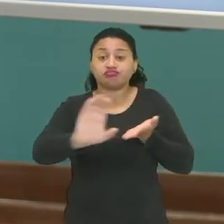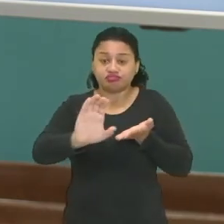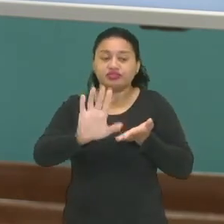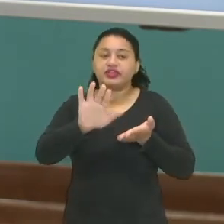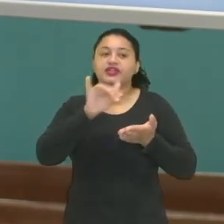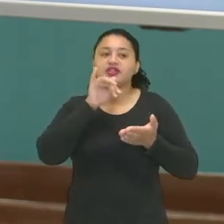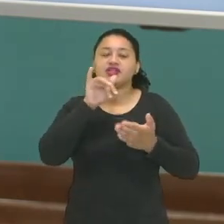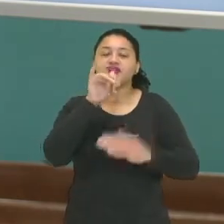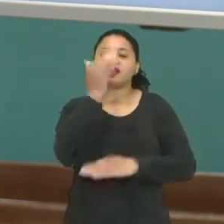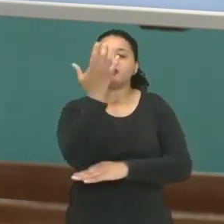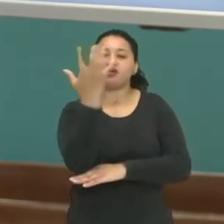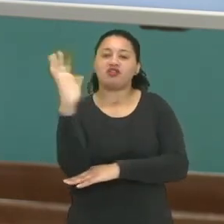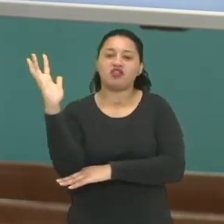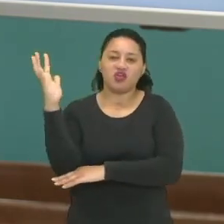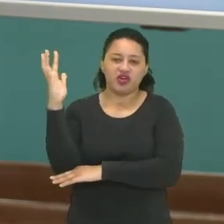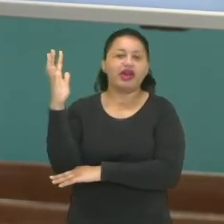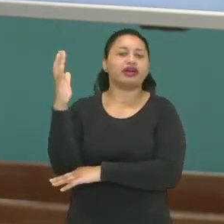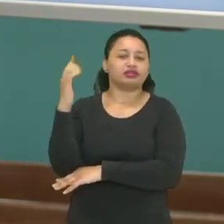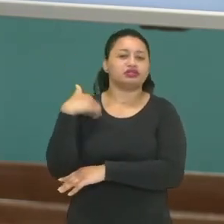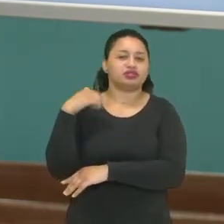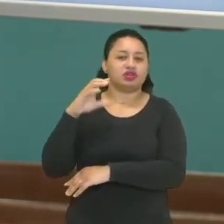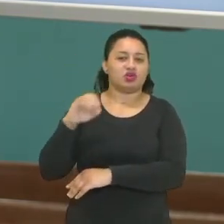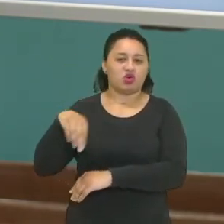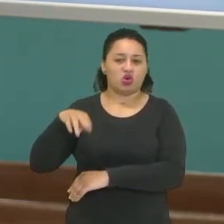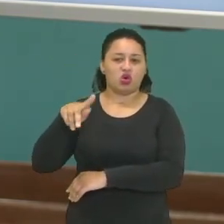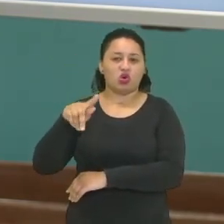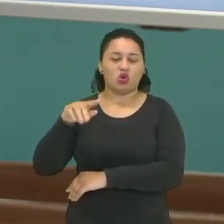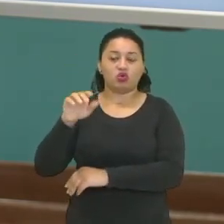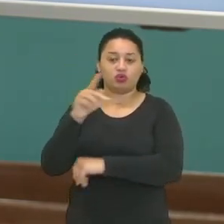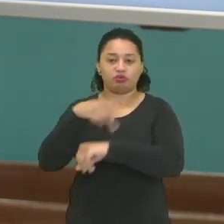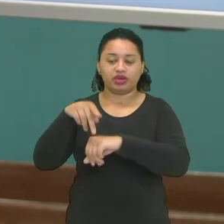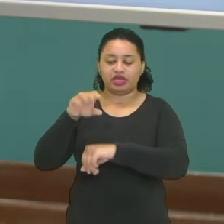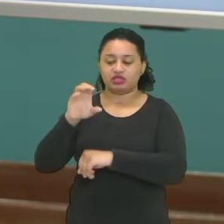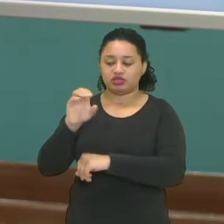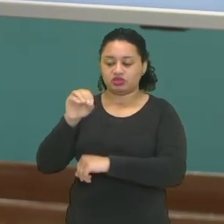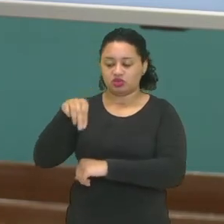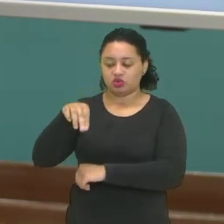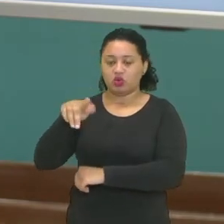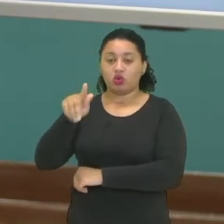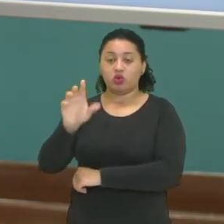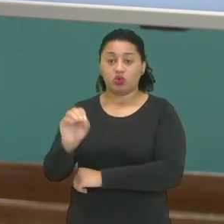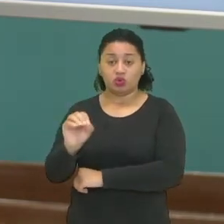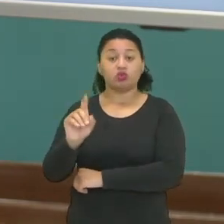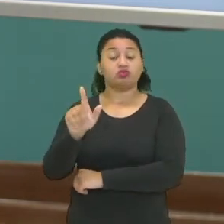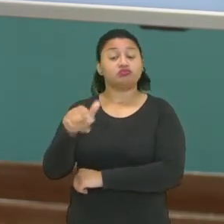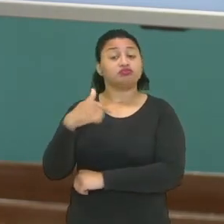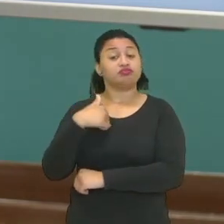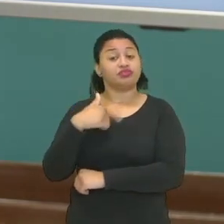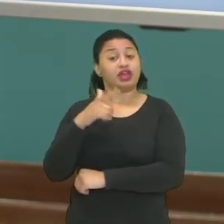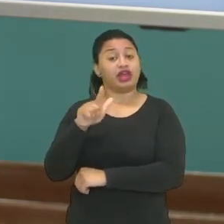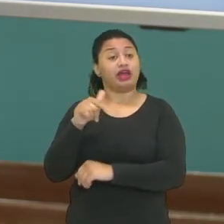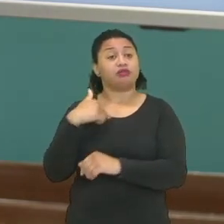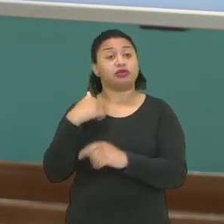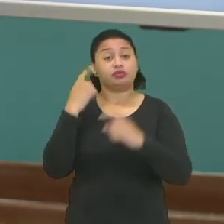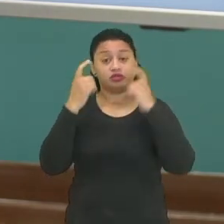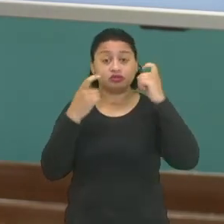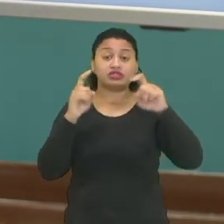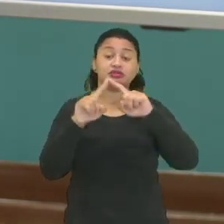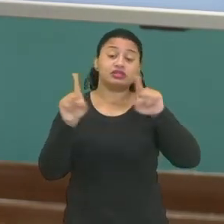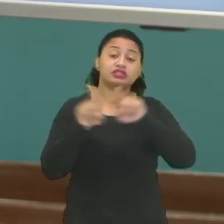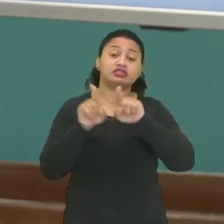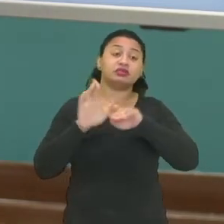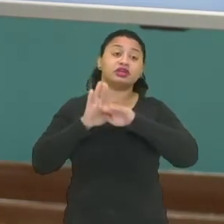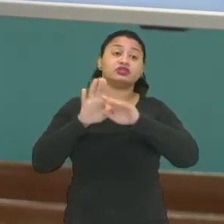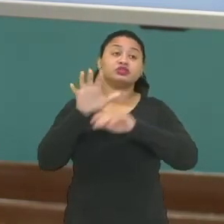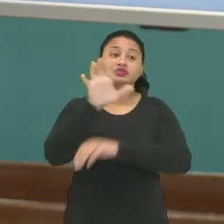exemplo, do Congo, né, é um tema preocupante, mas ao mesmo tempo ajuda a desenvolver essa região, tá bom? Vamos ver então a